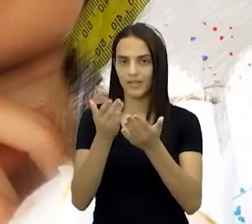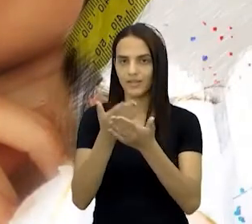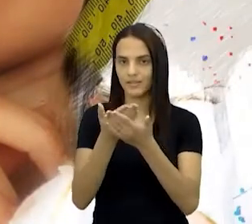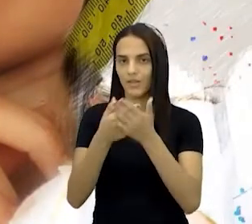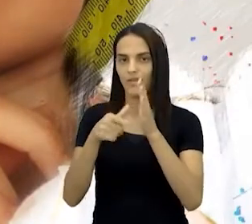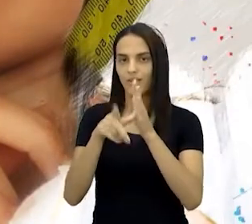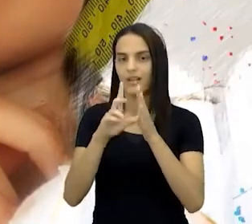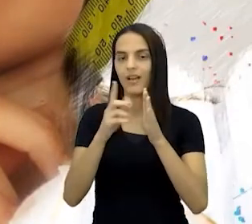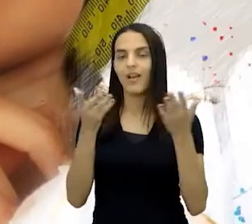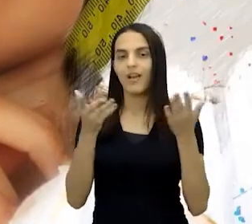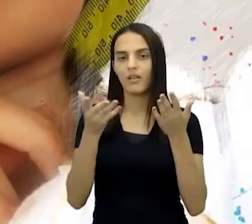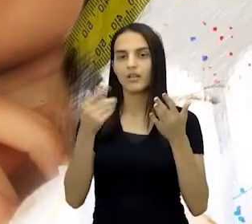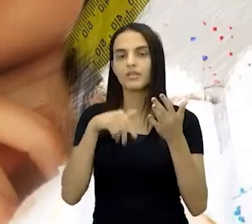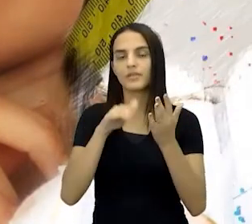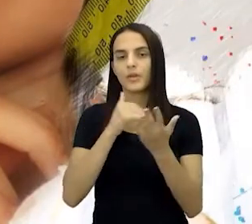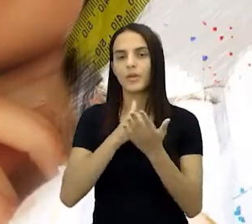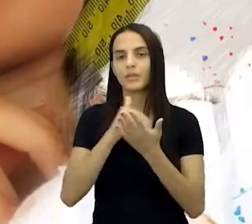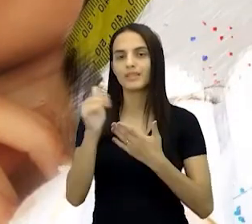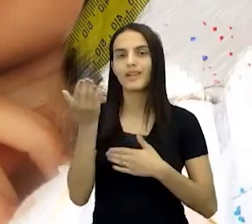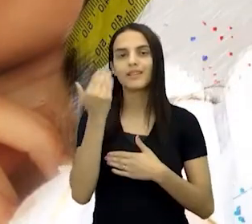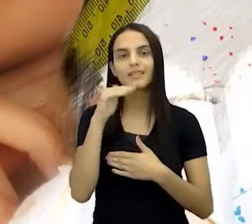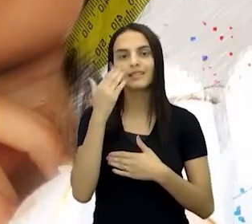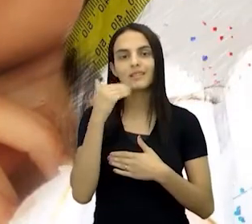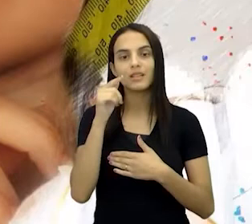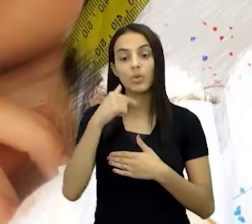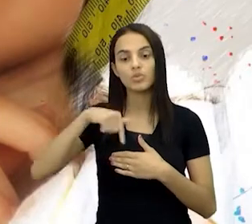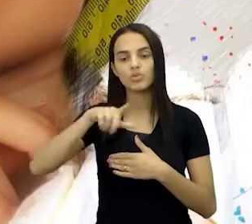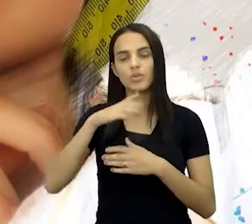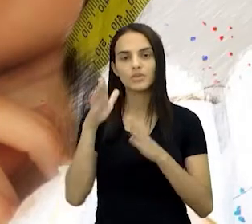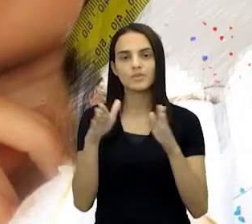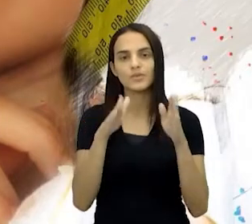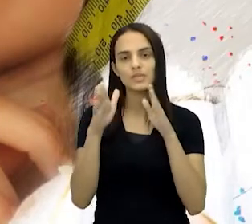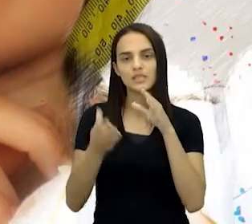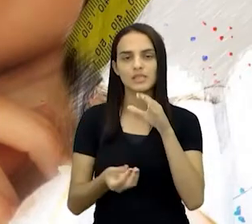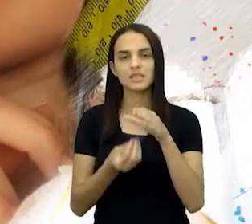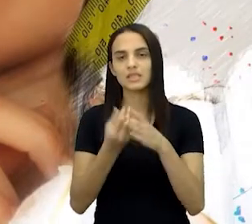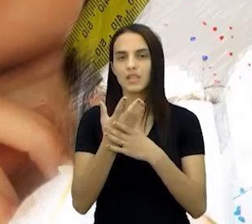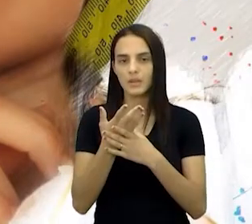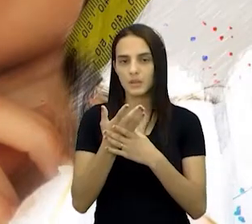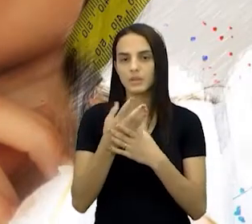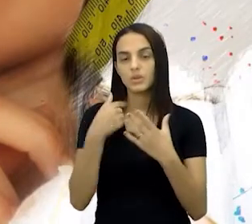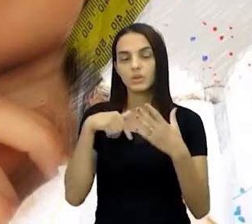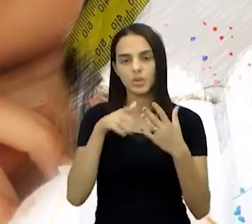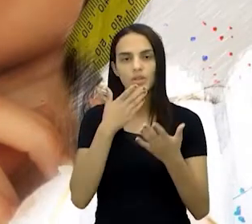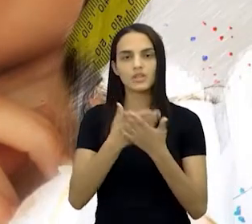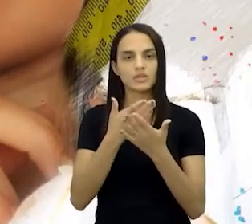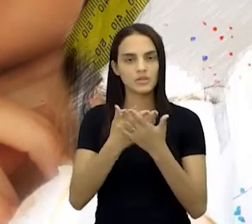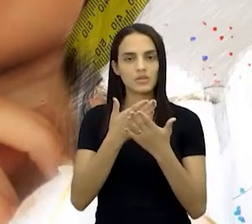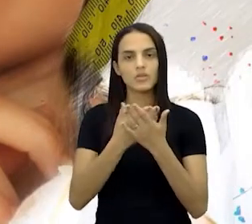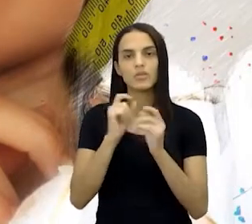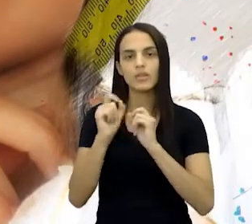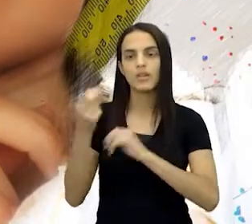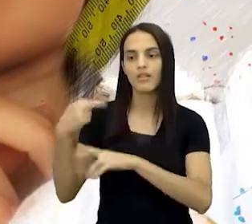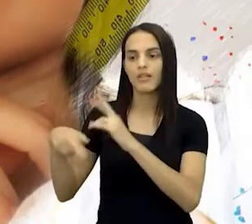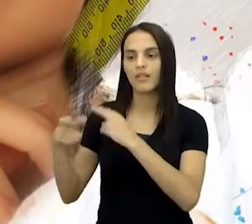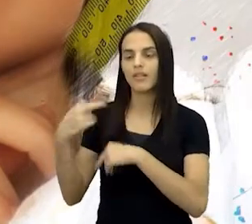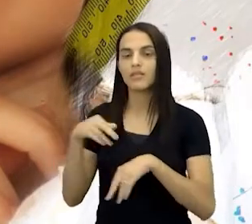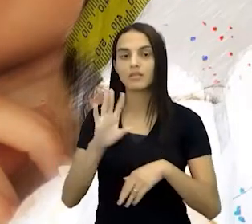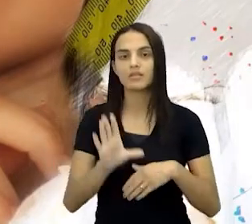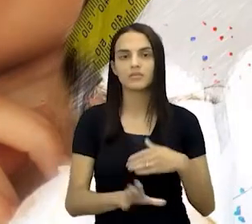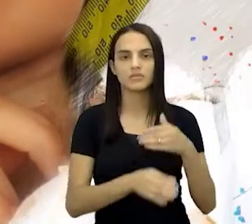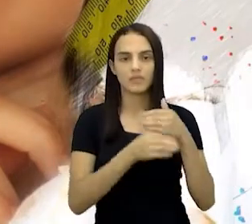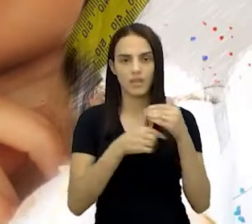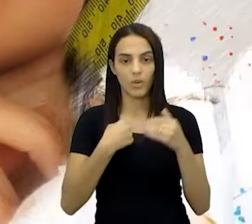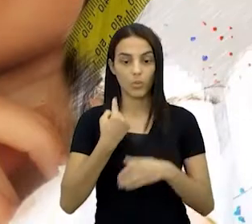agora a gente vai começar a entender esses nossos processos e os nossos estudos com relação ao componente. Não